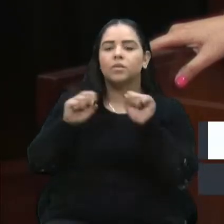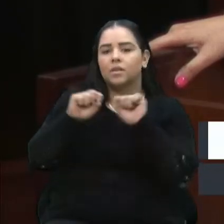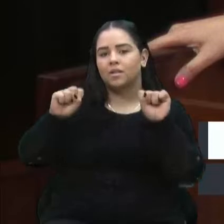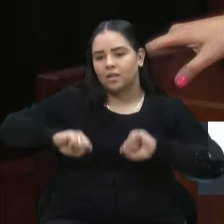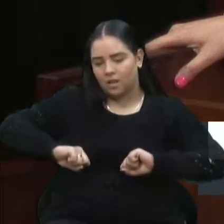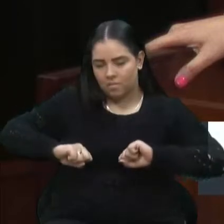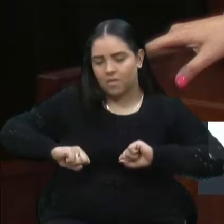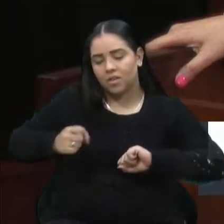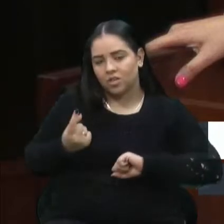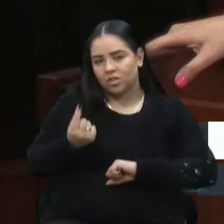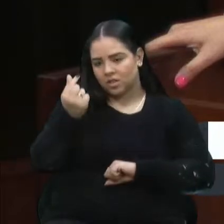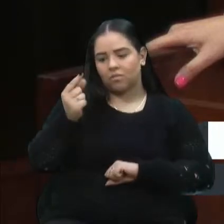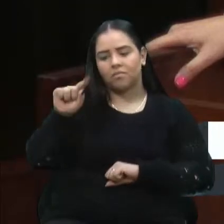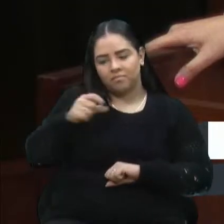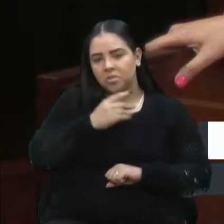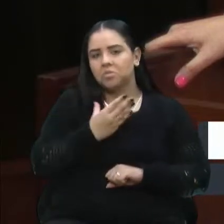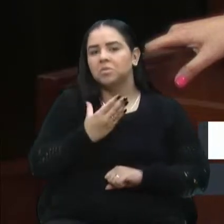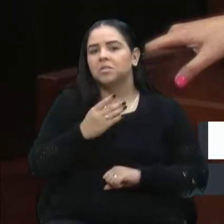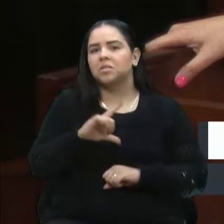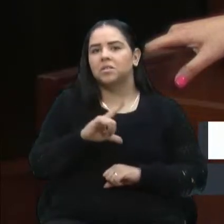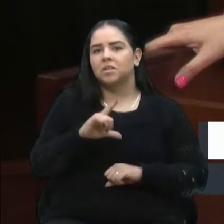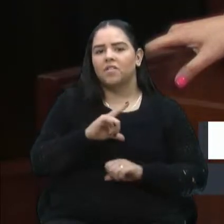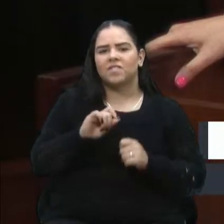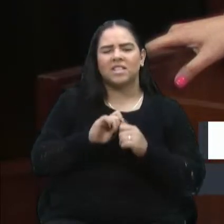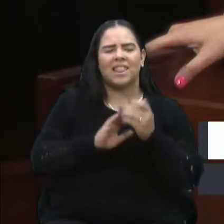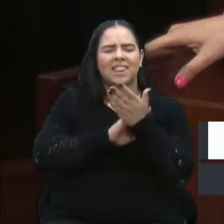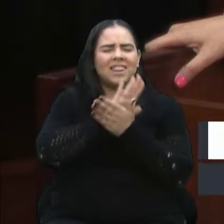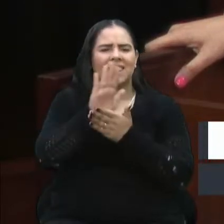bem. E ganha dormindo, sem